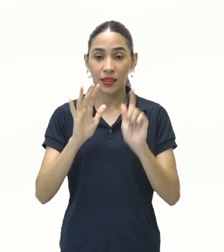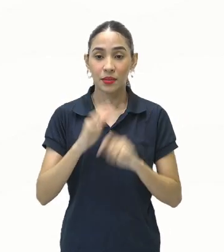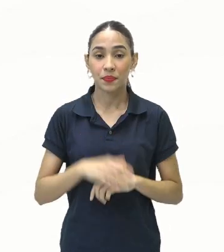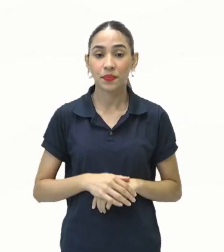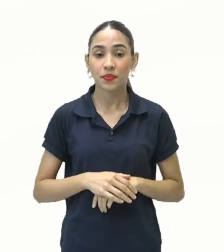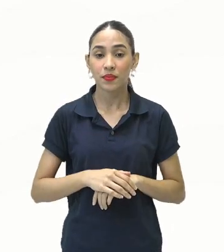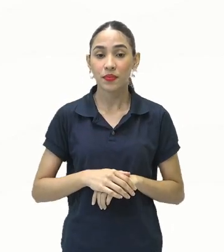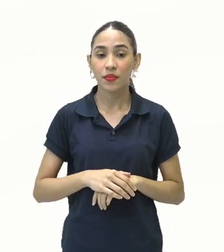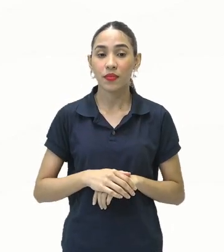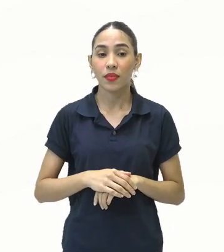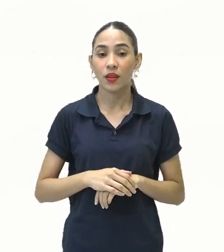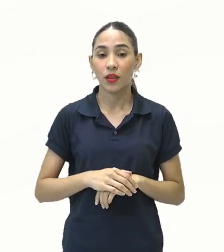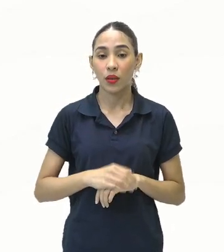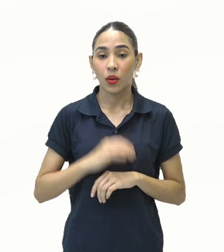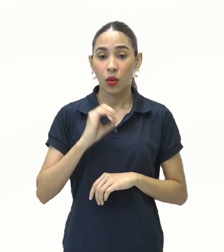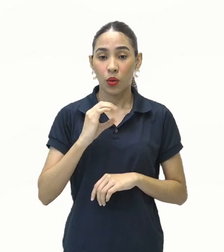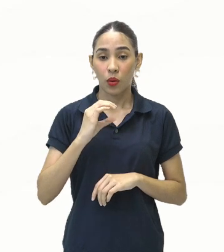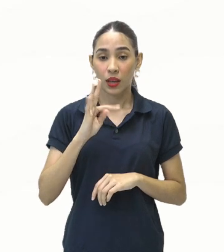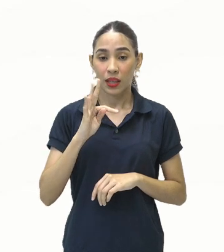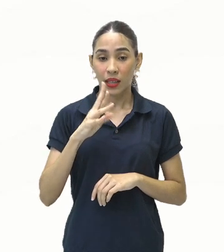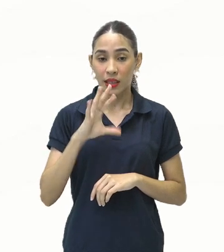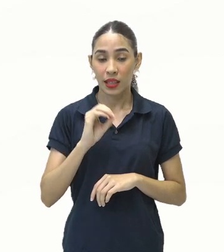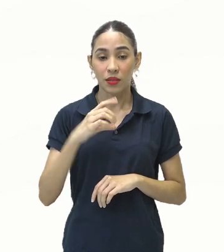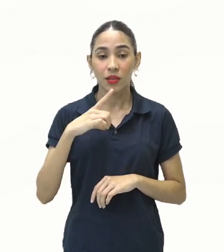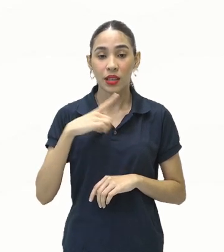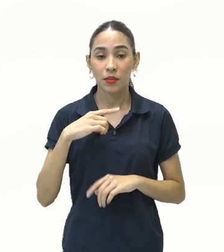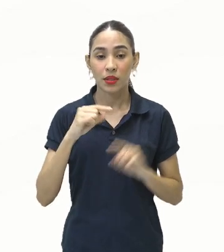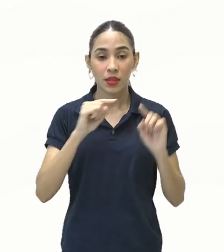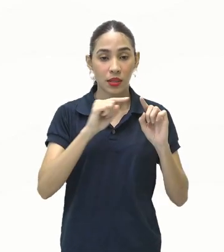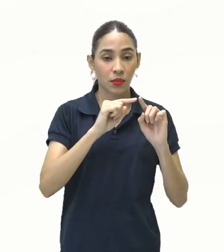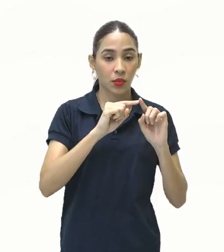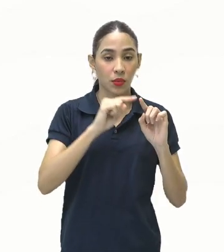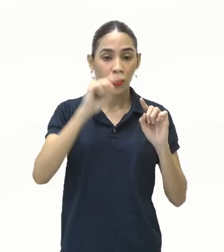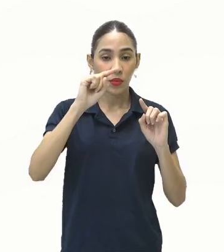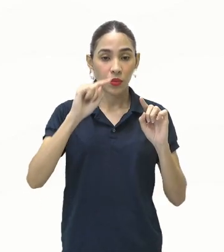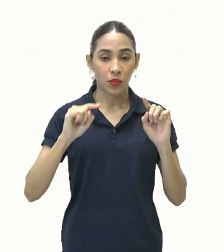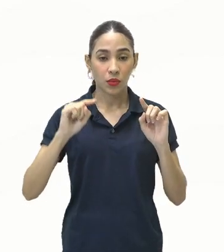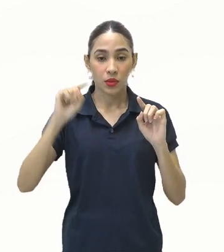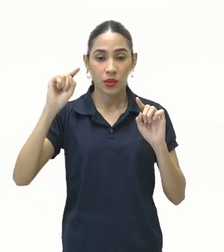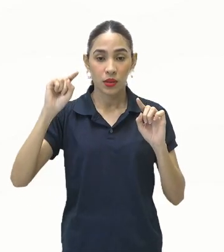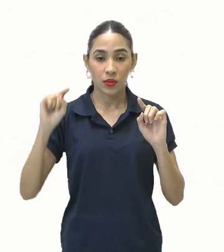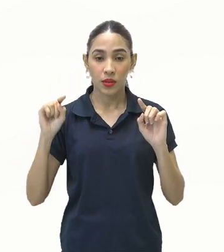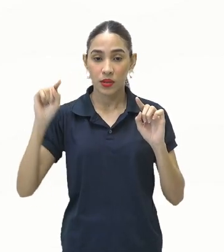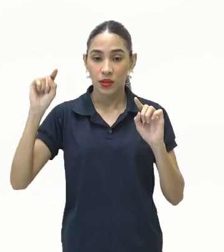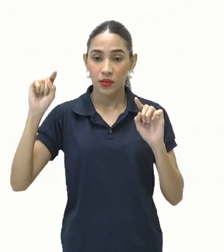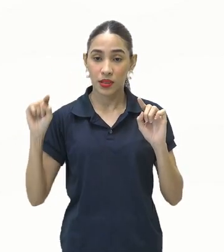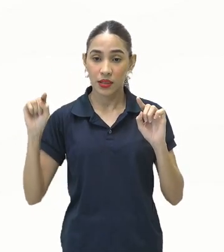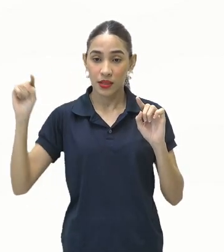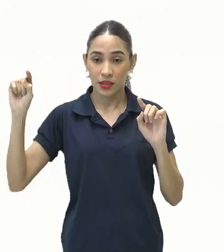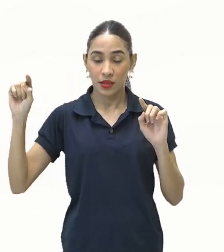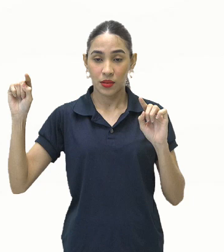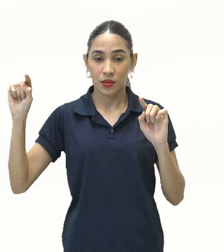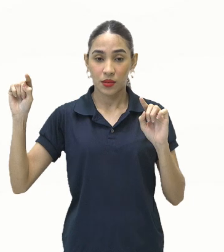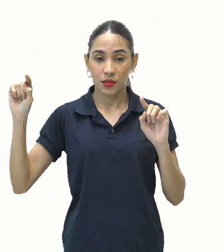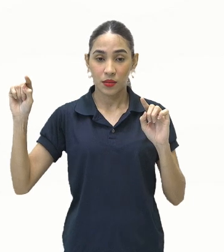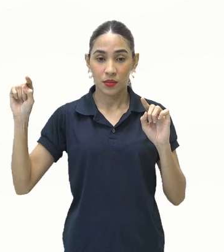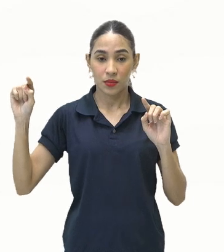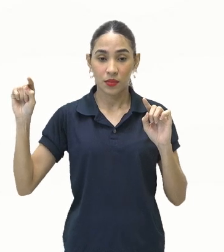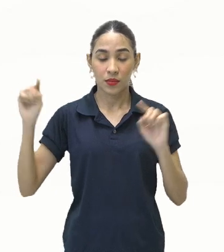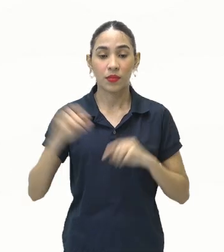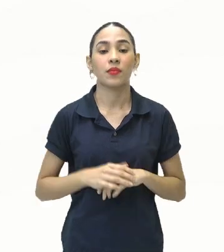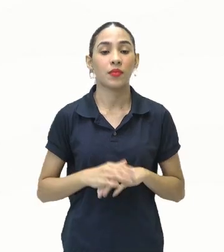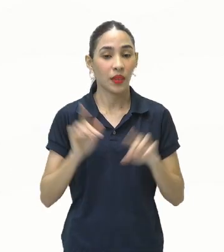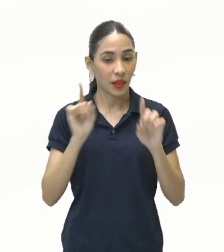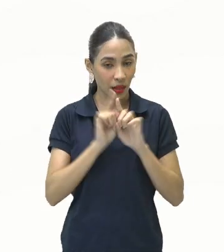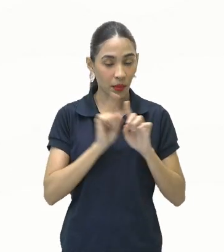Já no octano, nós temos isso aqui, ó. 1, 2, 3, 4, 5, 6, 7, 8. 1,